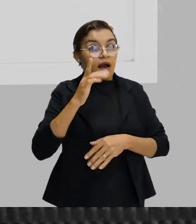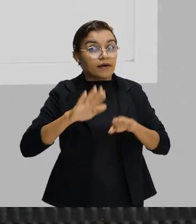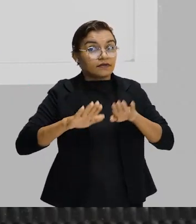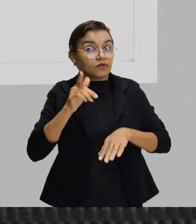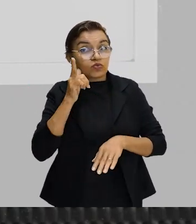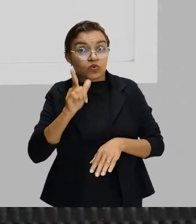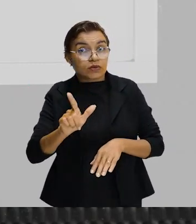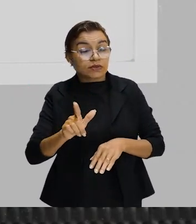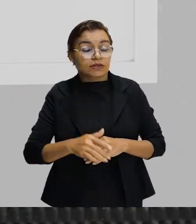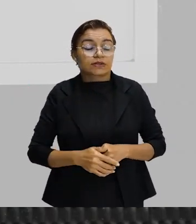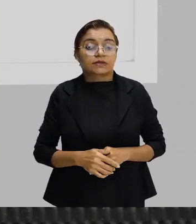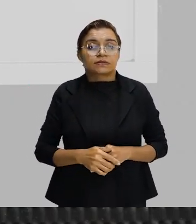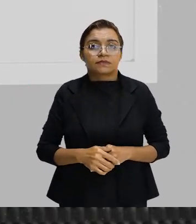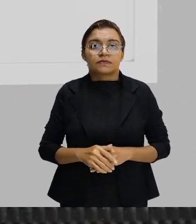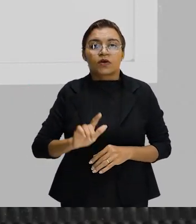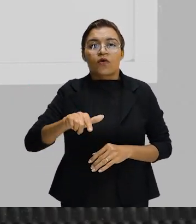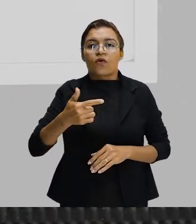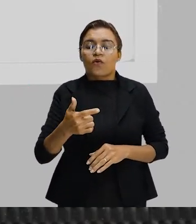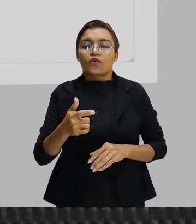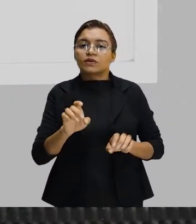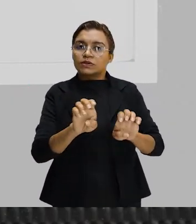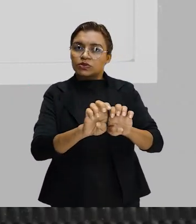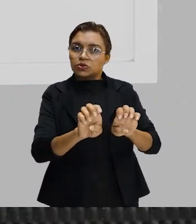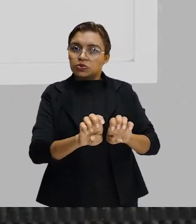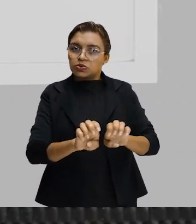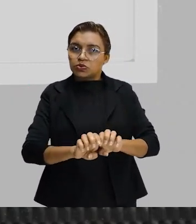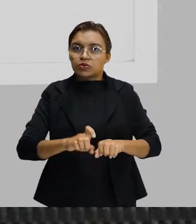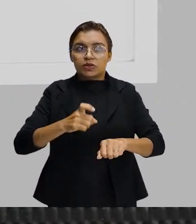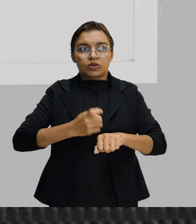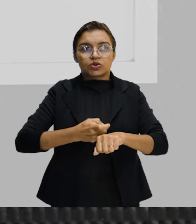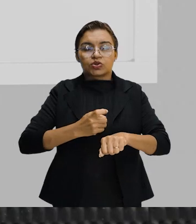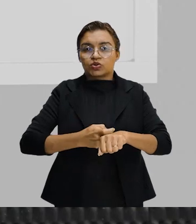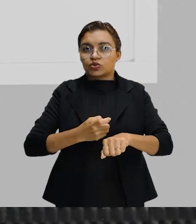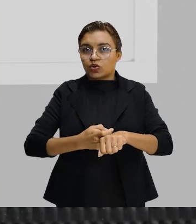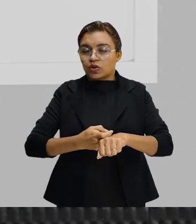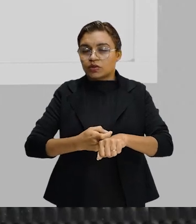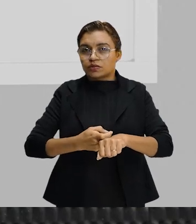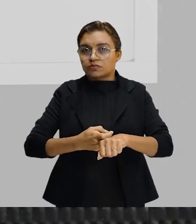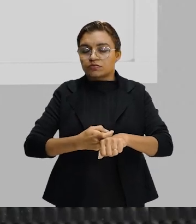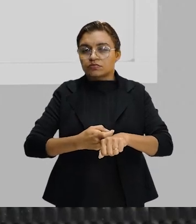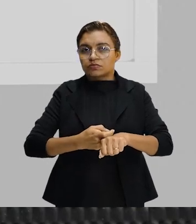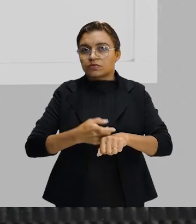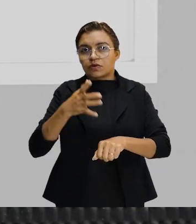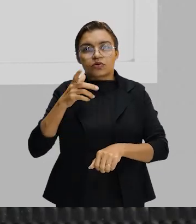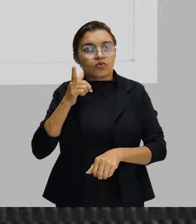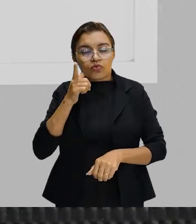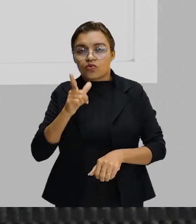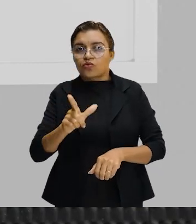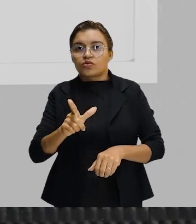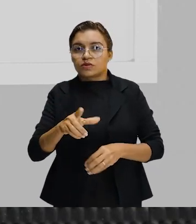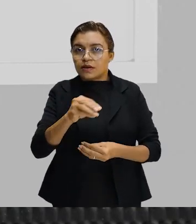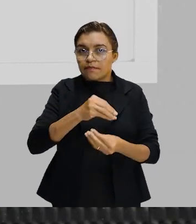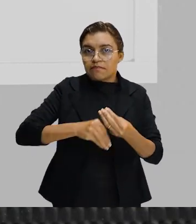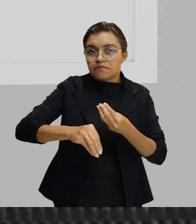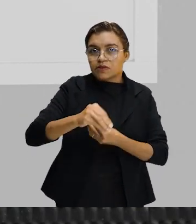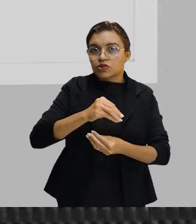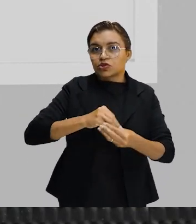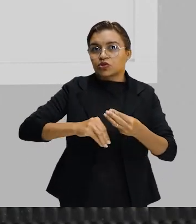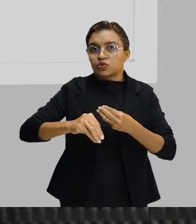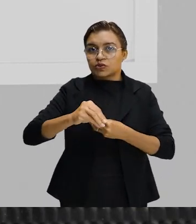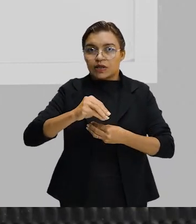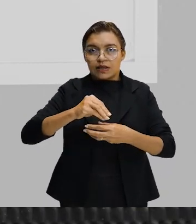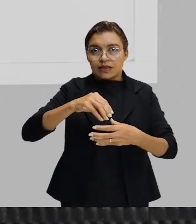moléculas, outras estruturas sólidas, elas não conseguem se misturar ou adentrar a estas moléculas,